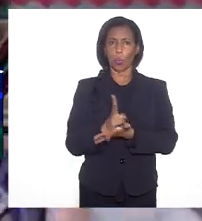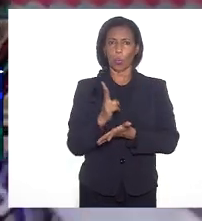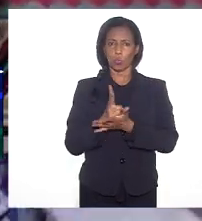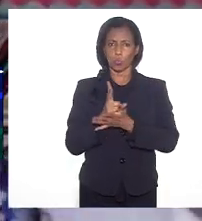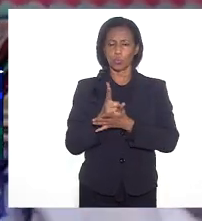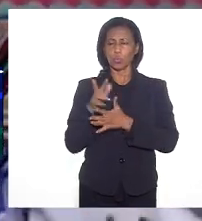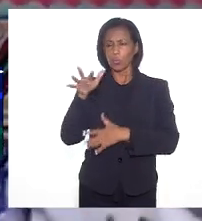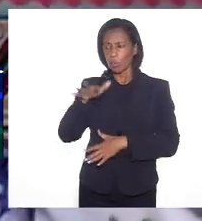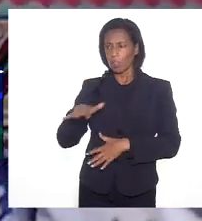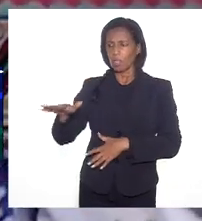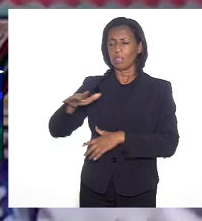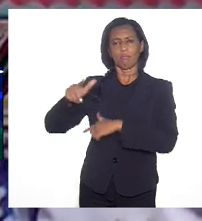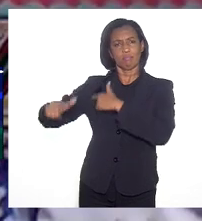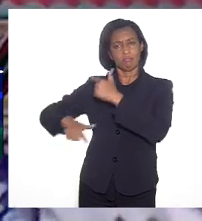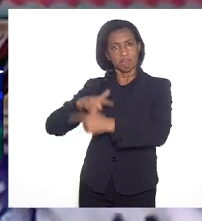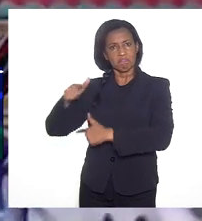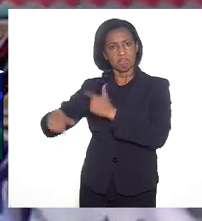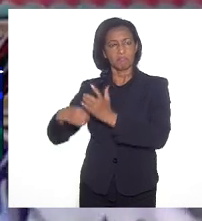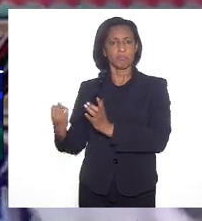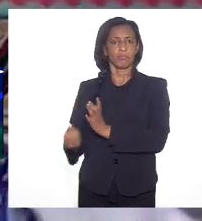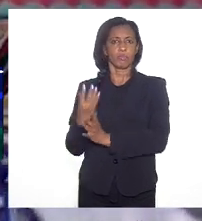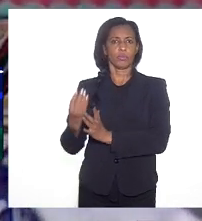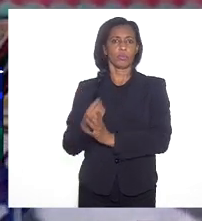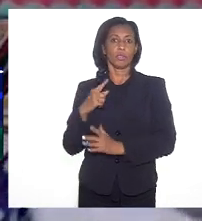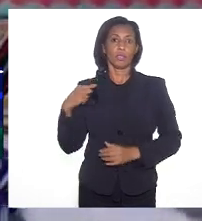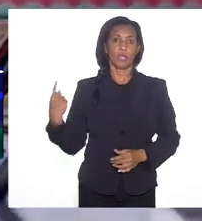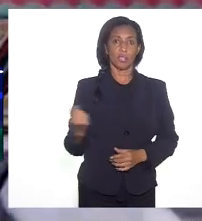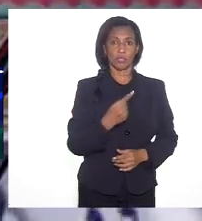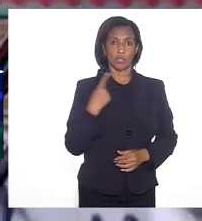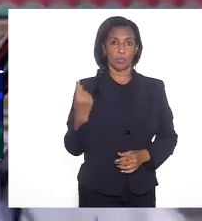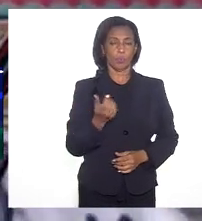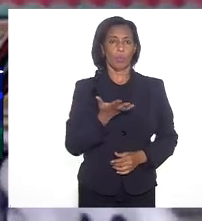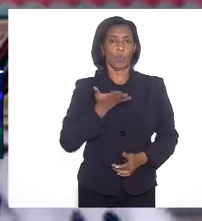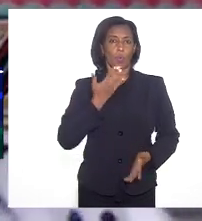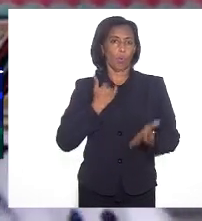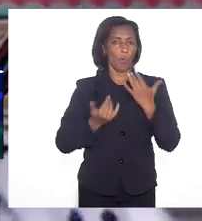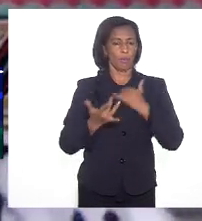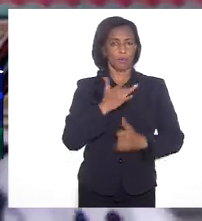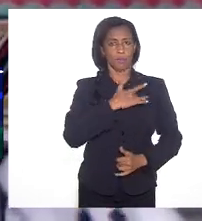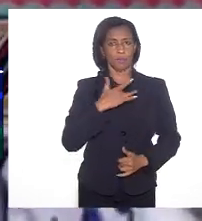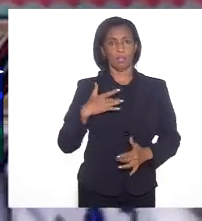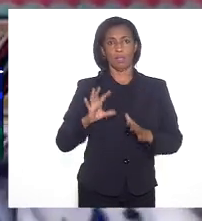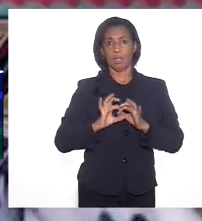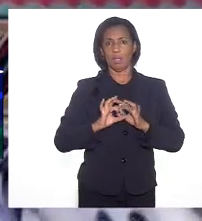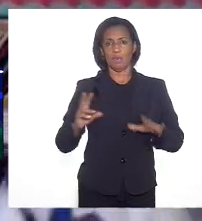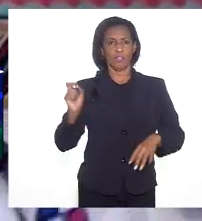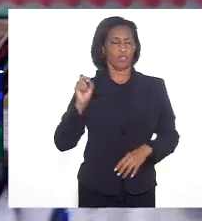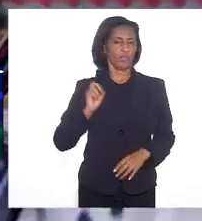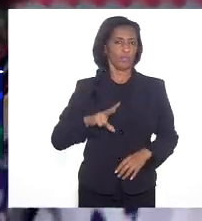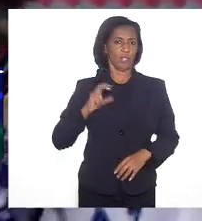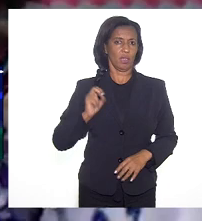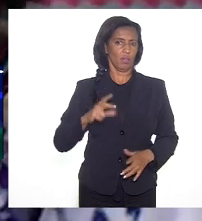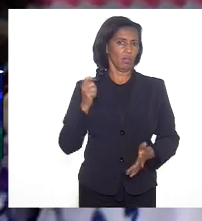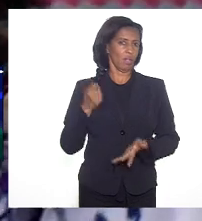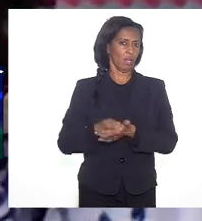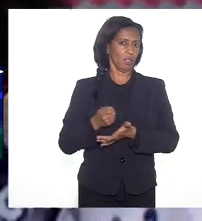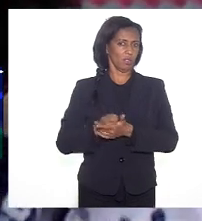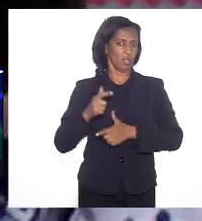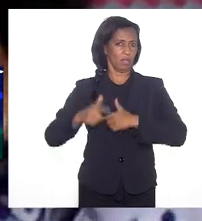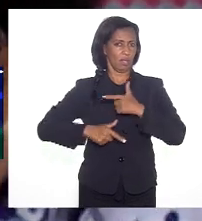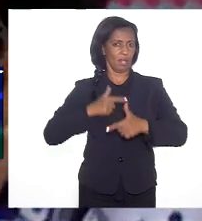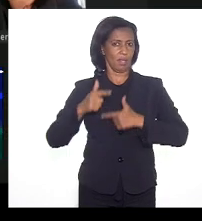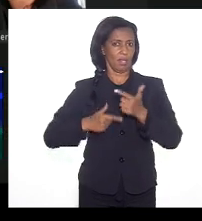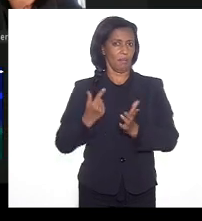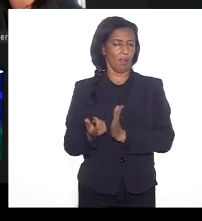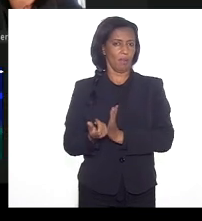campo se mantenham produzindo e que a gente possa ter alimento saudável livre de agrotóxico garantindo geração de trabalho e renda